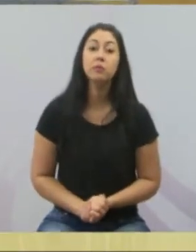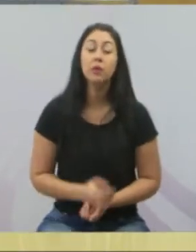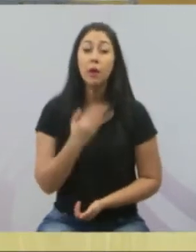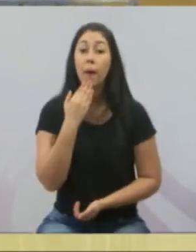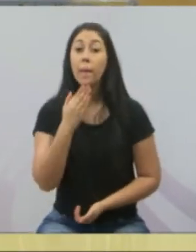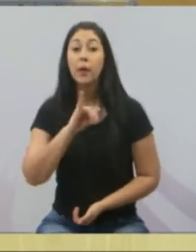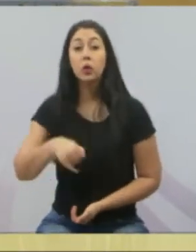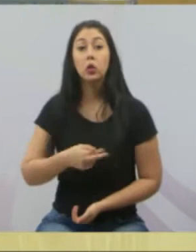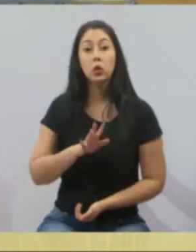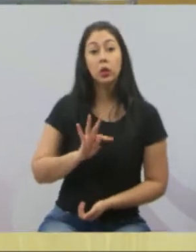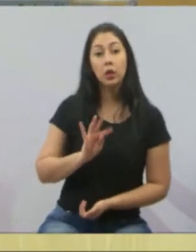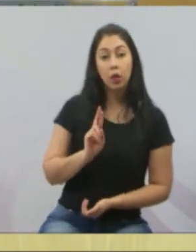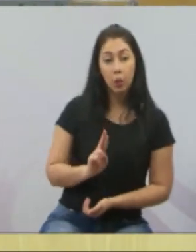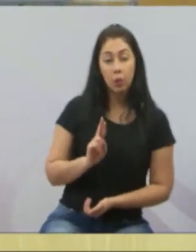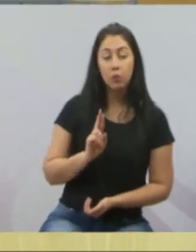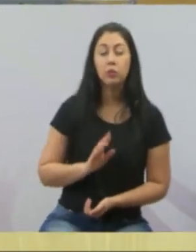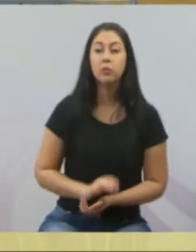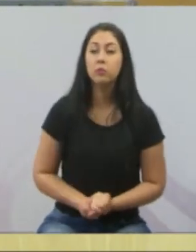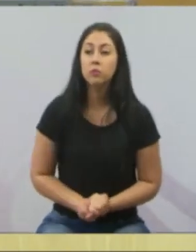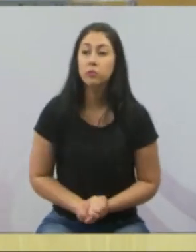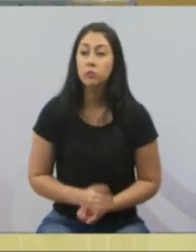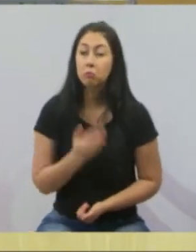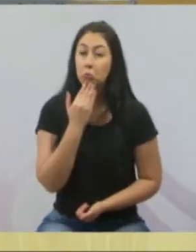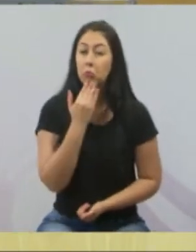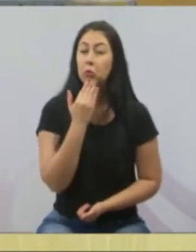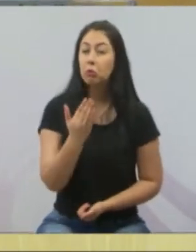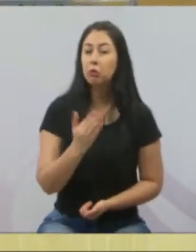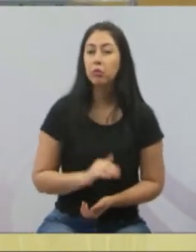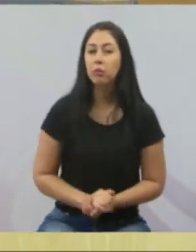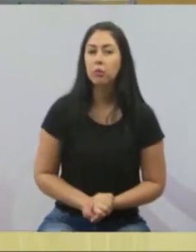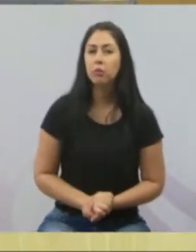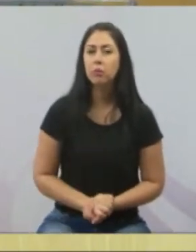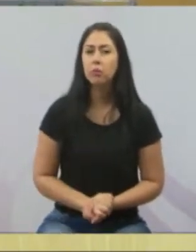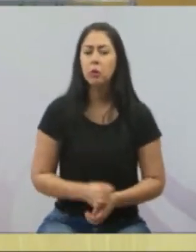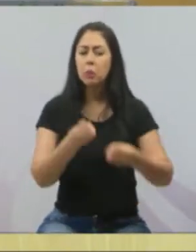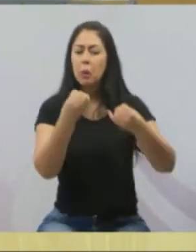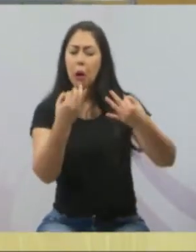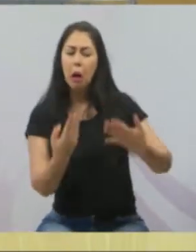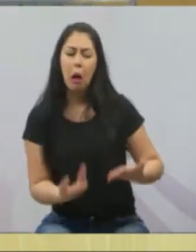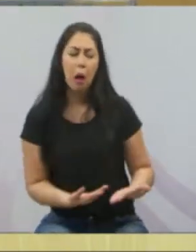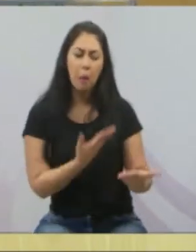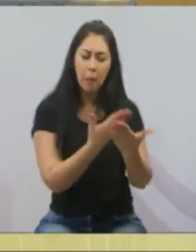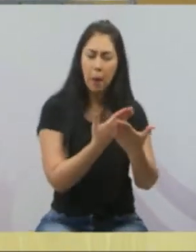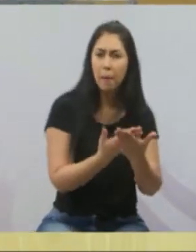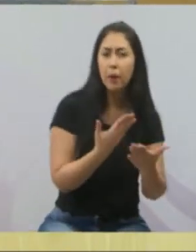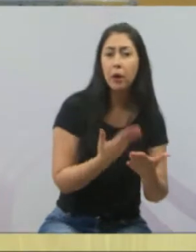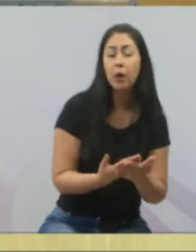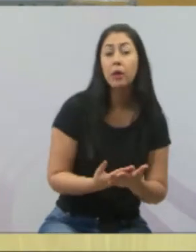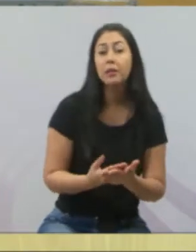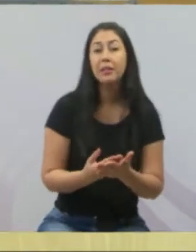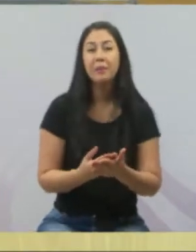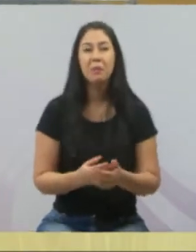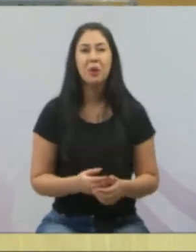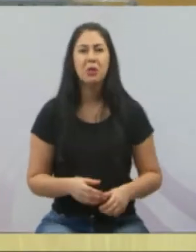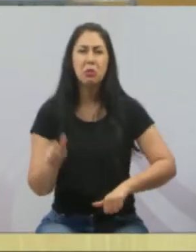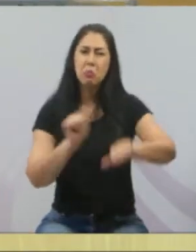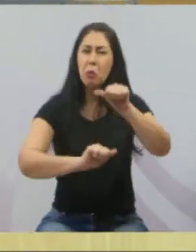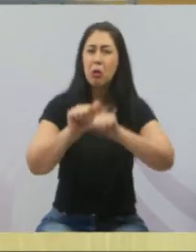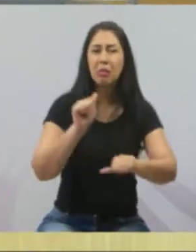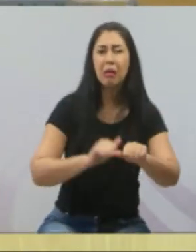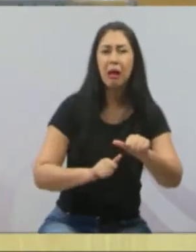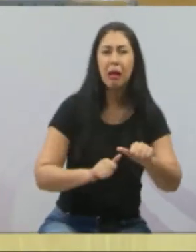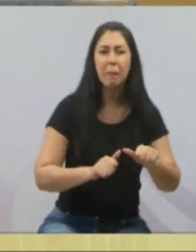o nosso país, nós aposentados e pensionistas passam por uma situação pior ainda, e com o agravamento da pandemia do coronavírus, com cerca de